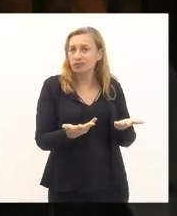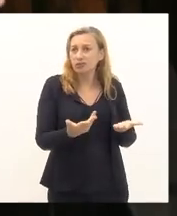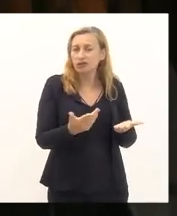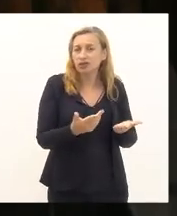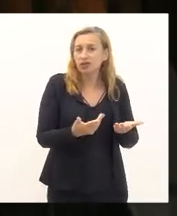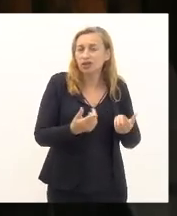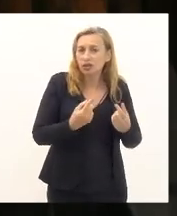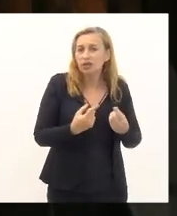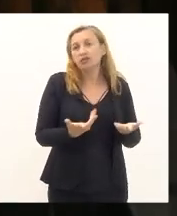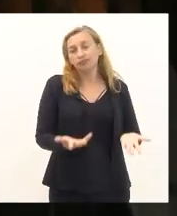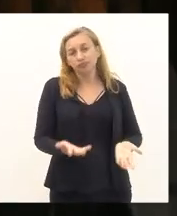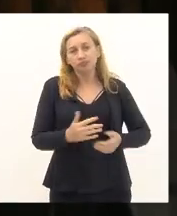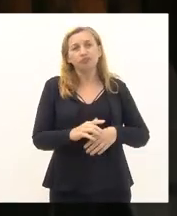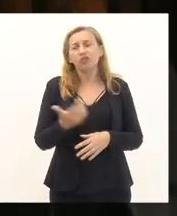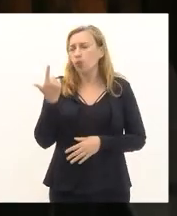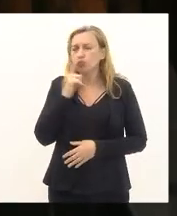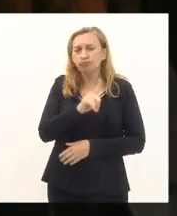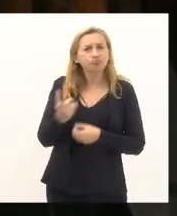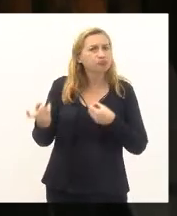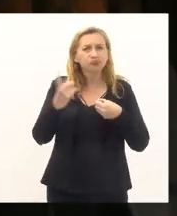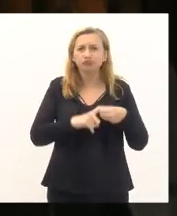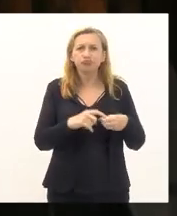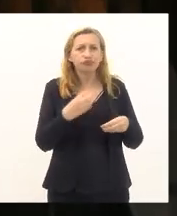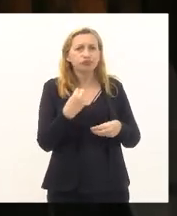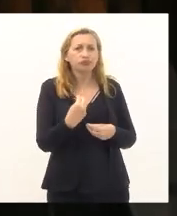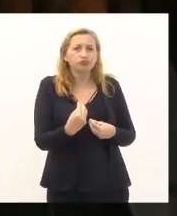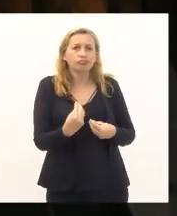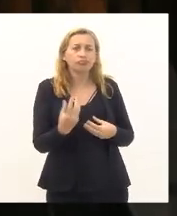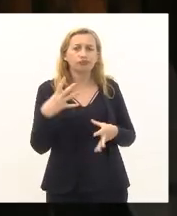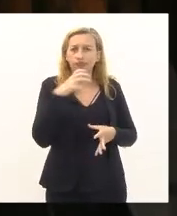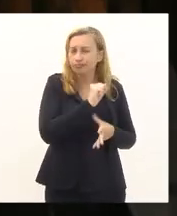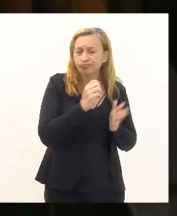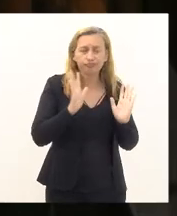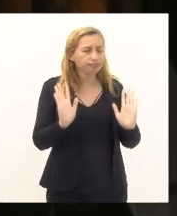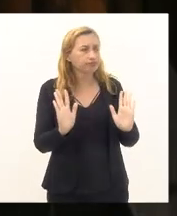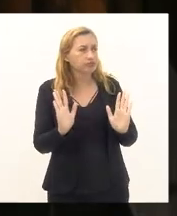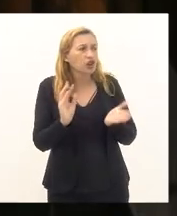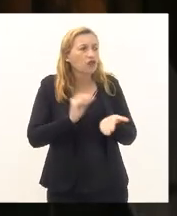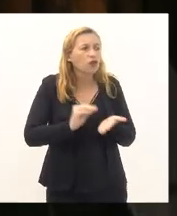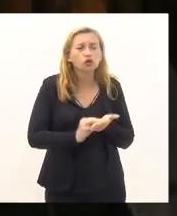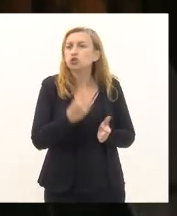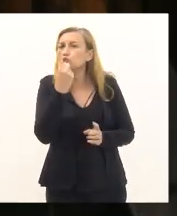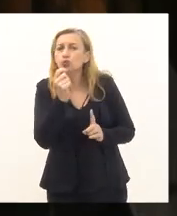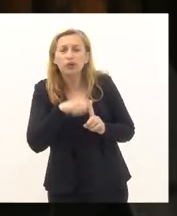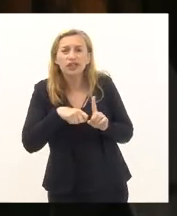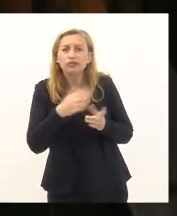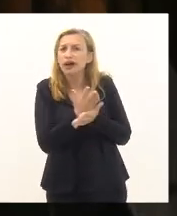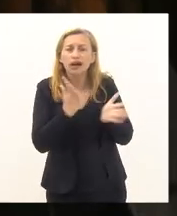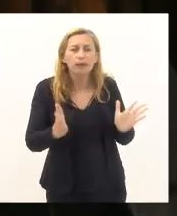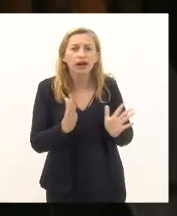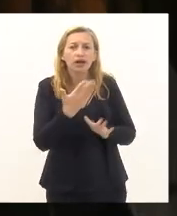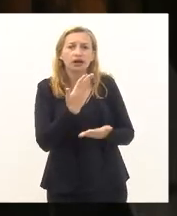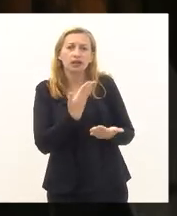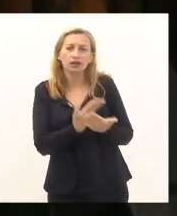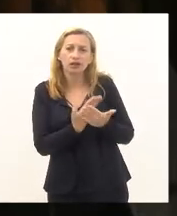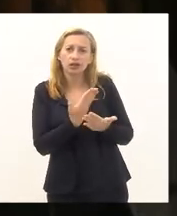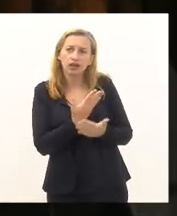essa crise, e não consegue voltar de uma hora para outra. Faltando um mês para acabar as aulas,